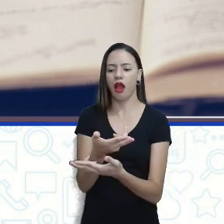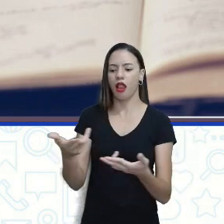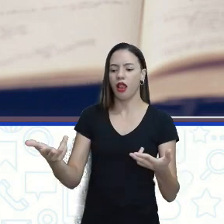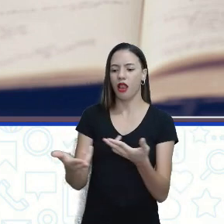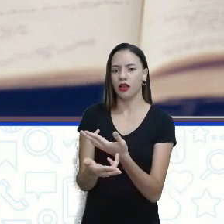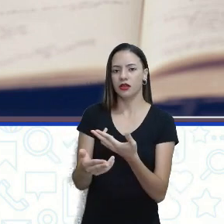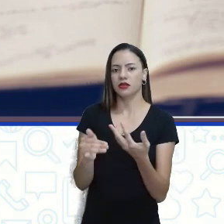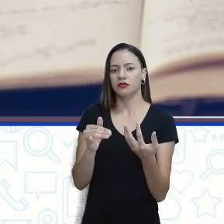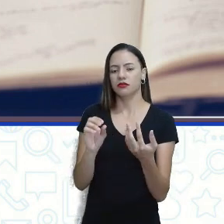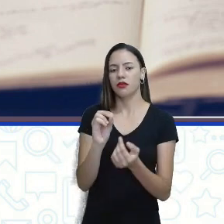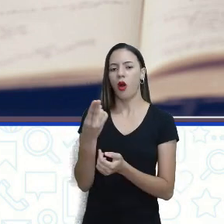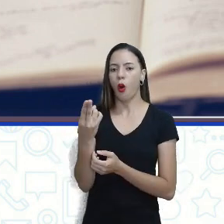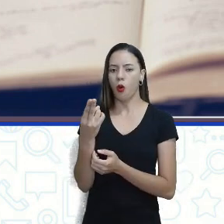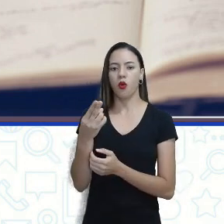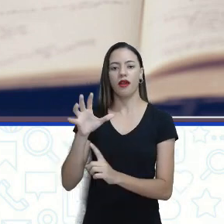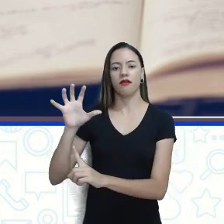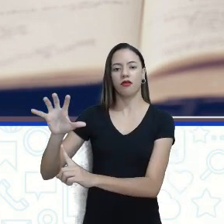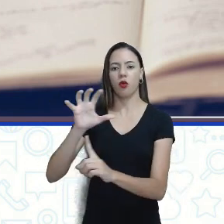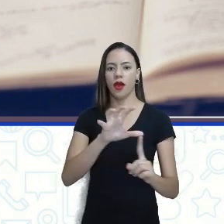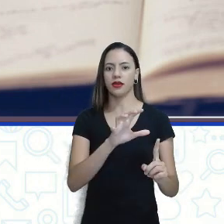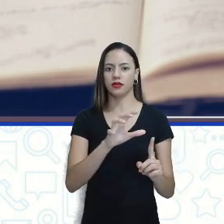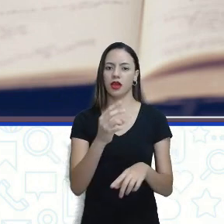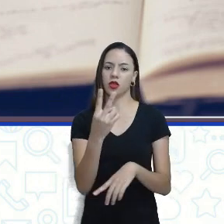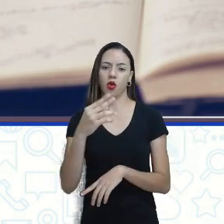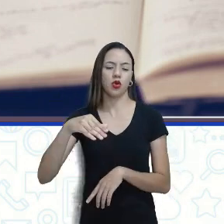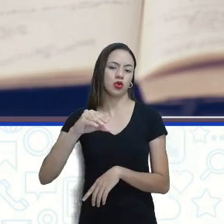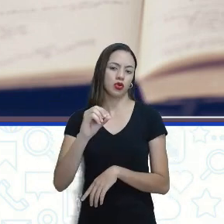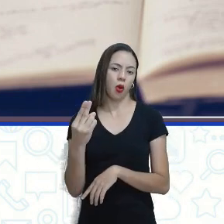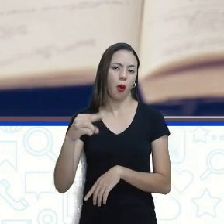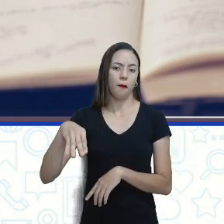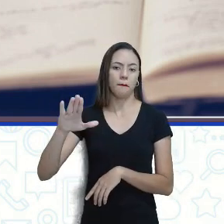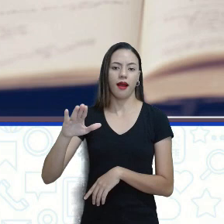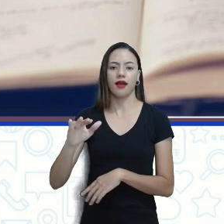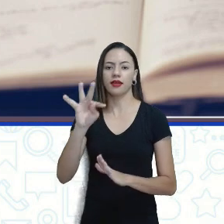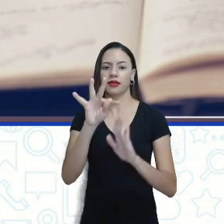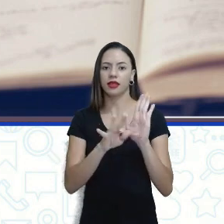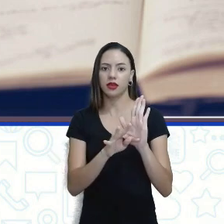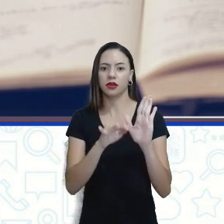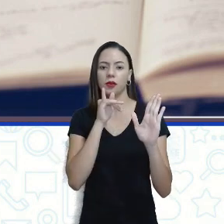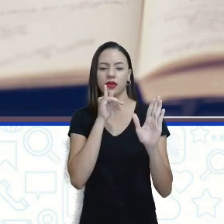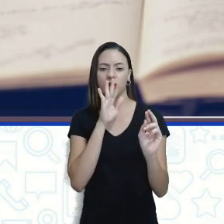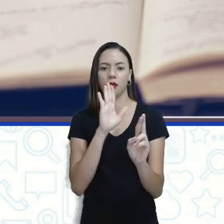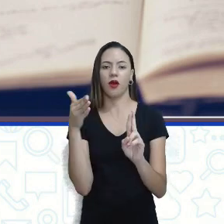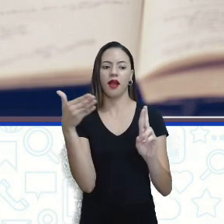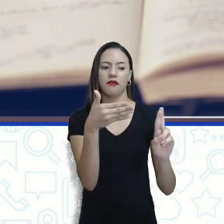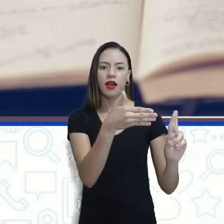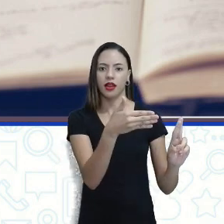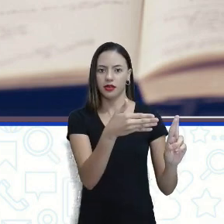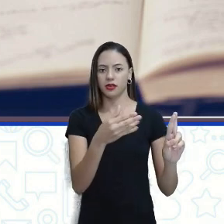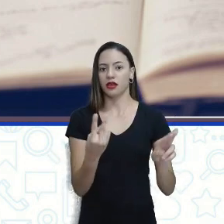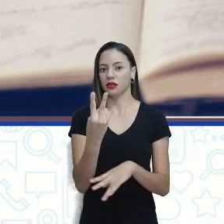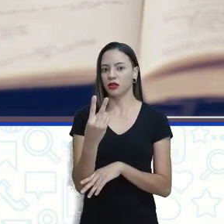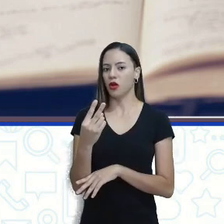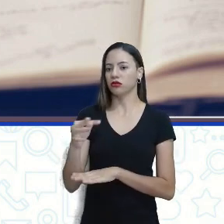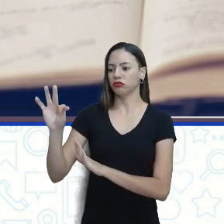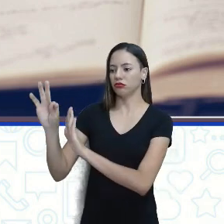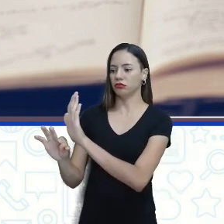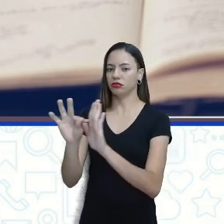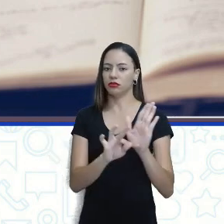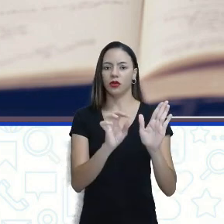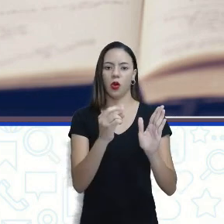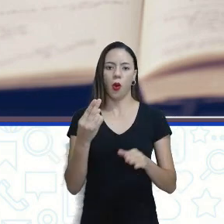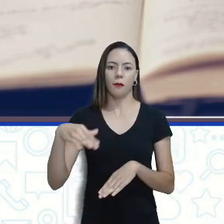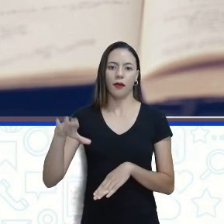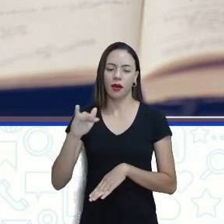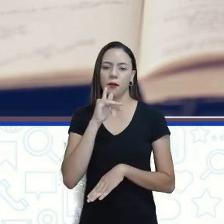entre dois ou mais textos, considerando as referências existentes entre os mesmos. Mesmo sem